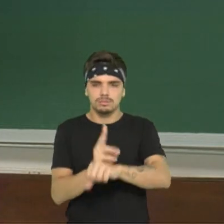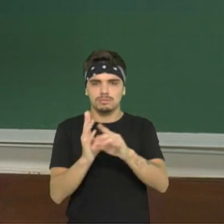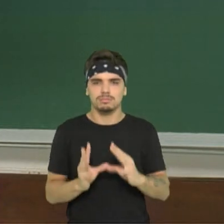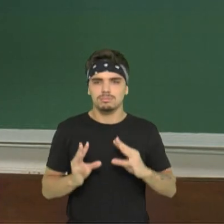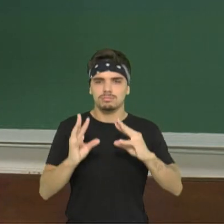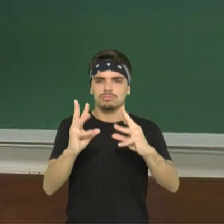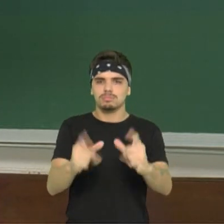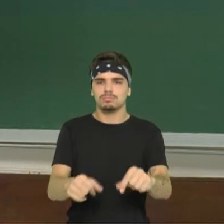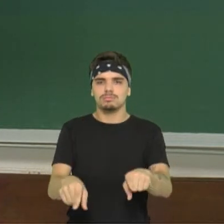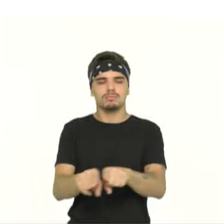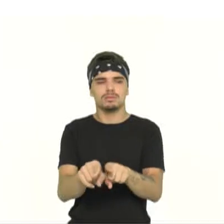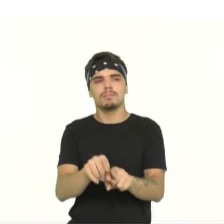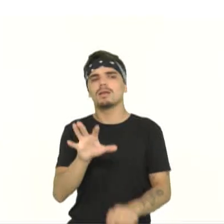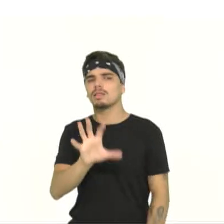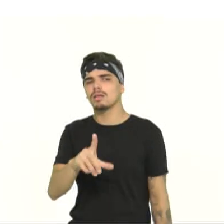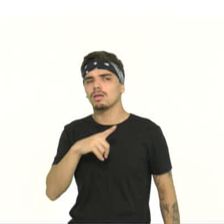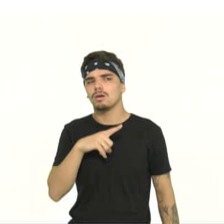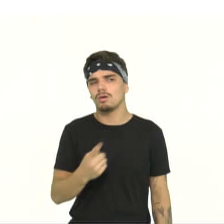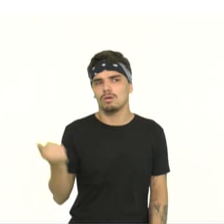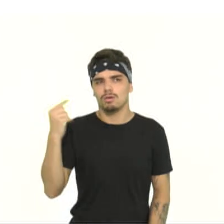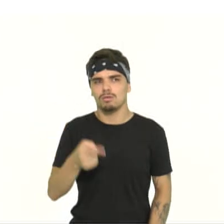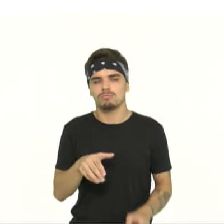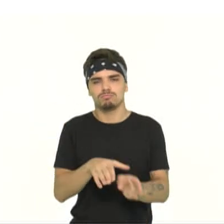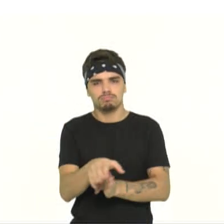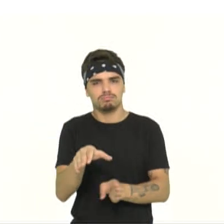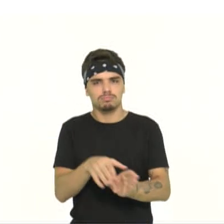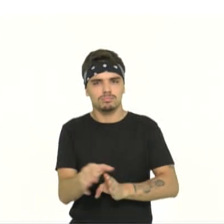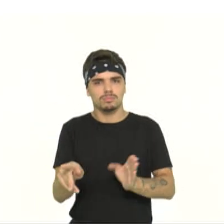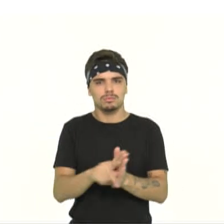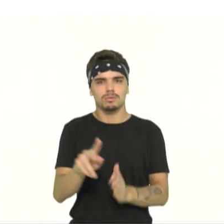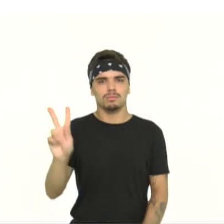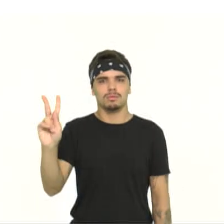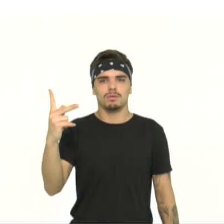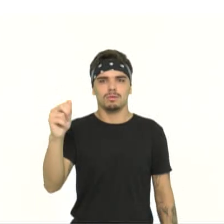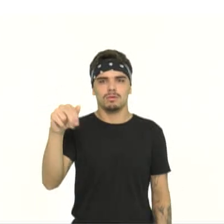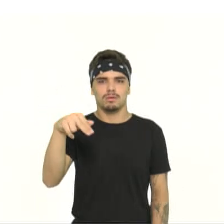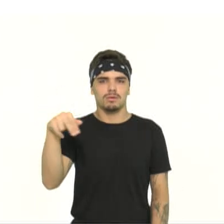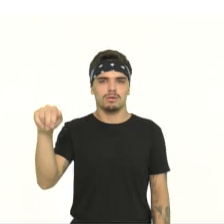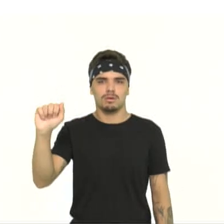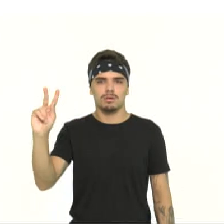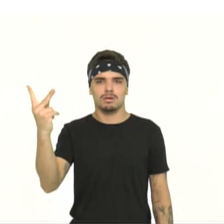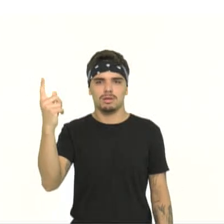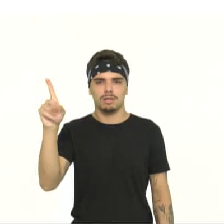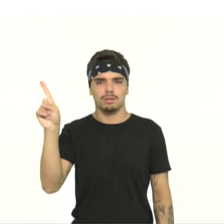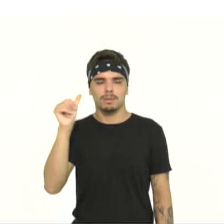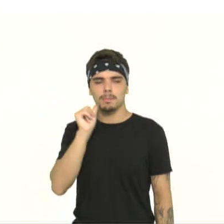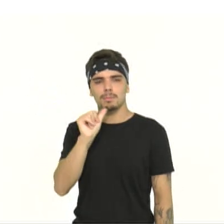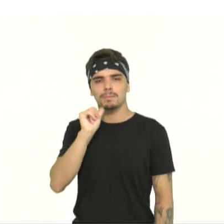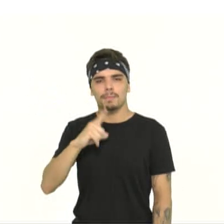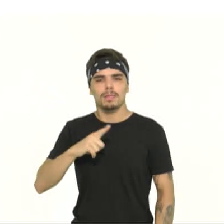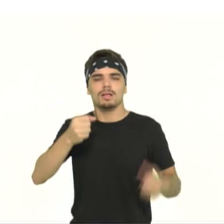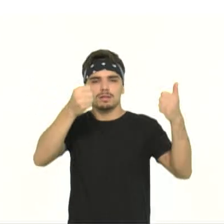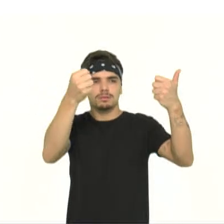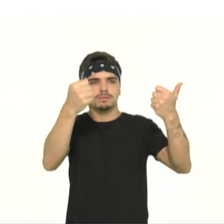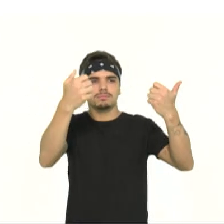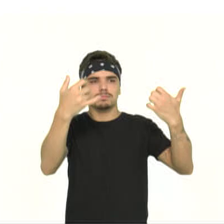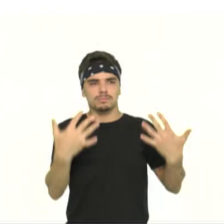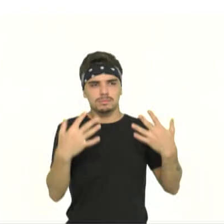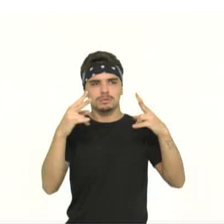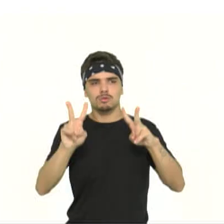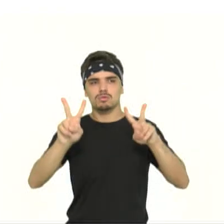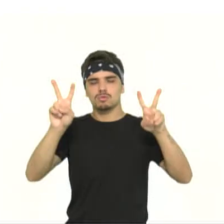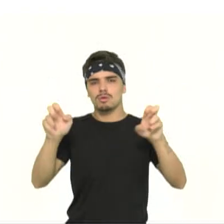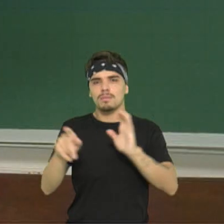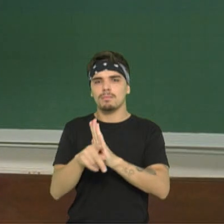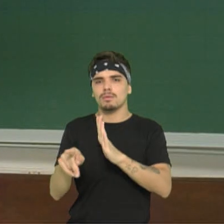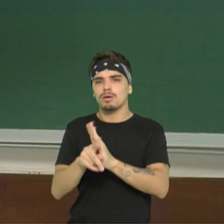constante. Além disso, quero sugerir também o filme da Hannah Arendt. Tem um filme sobre a vida dela que ela fala da